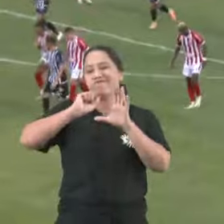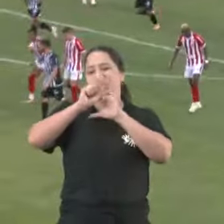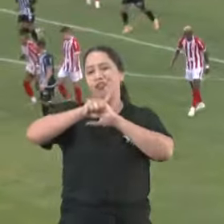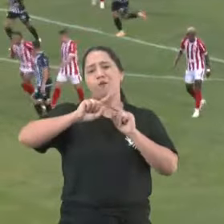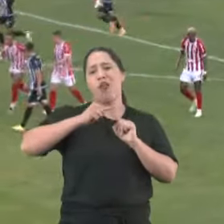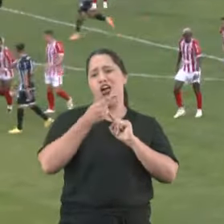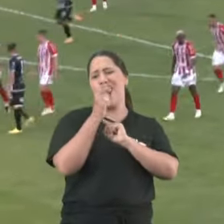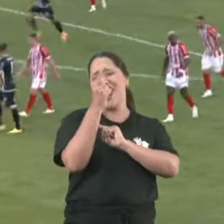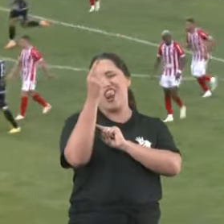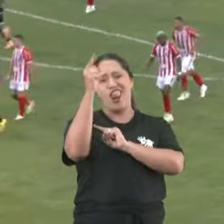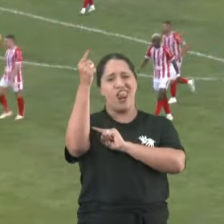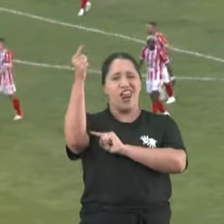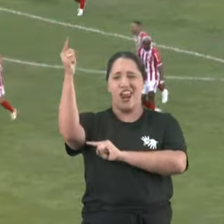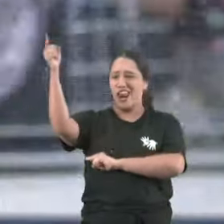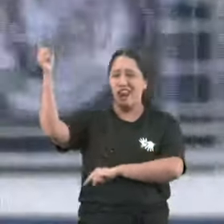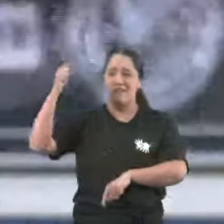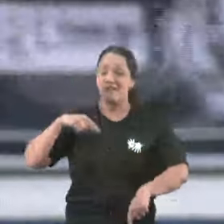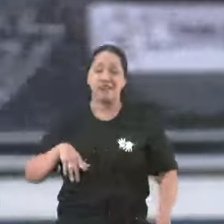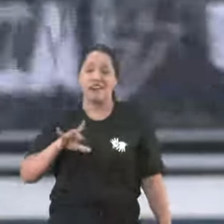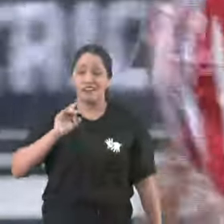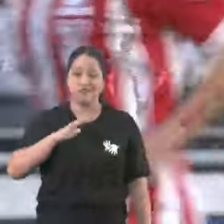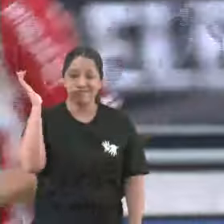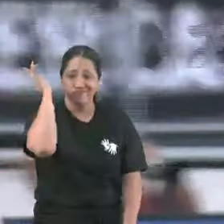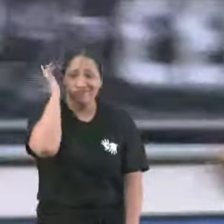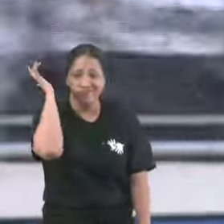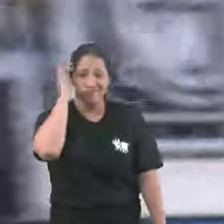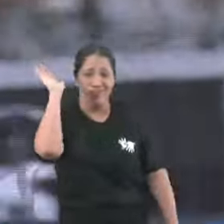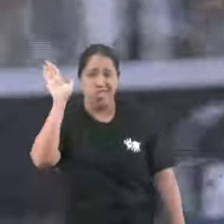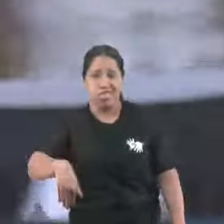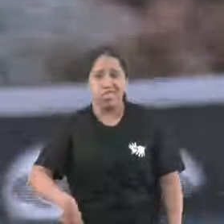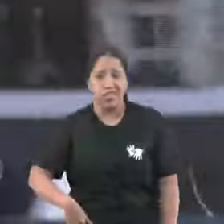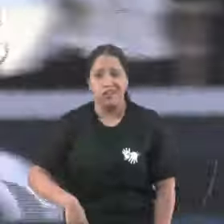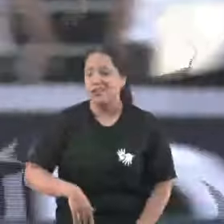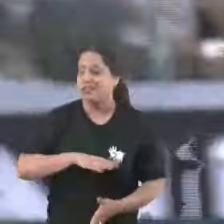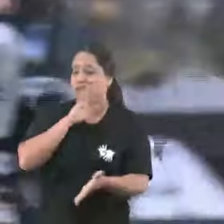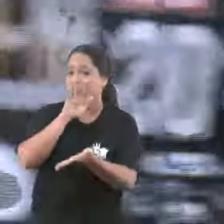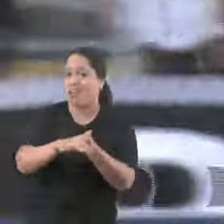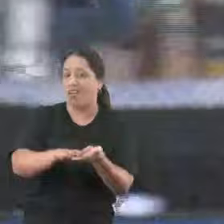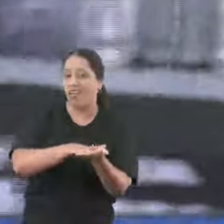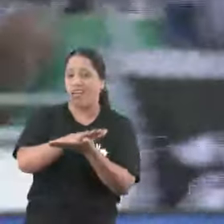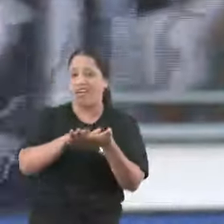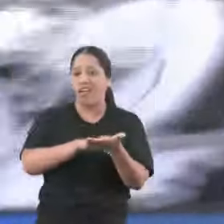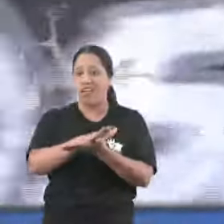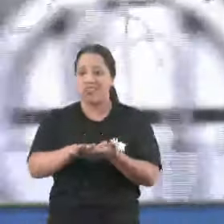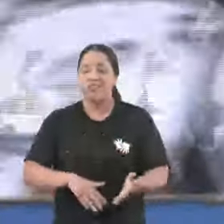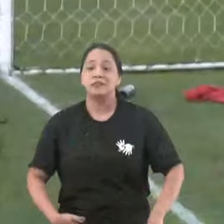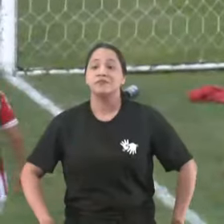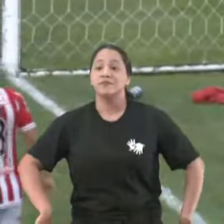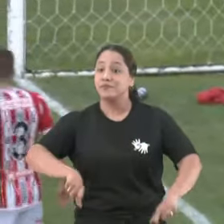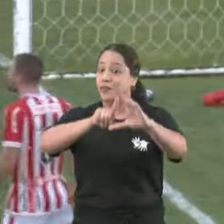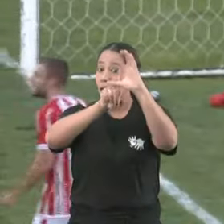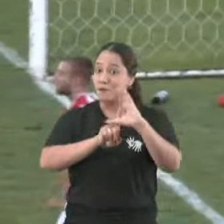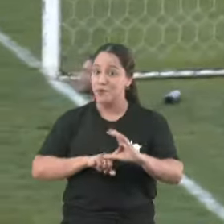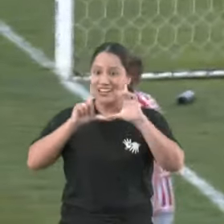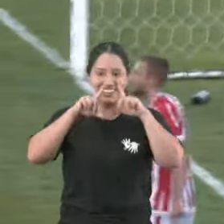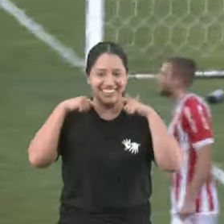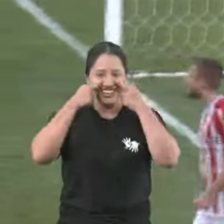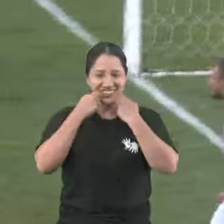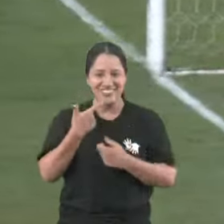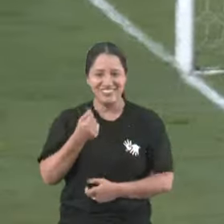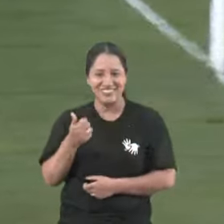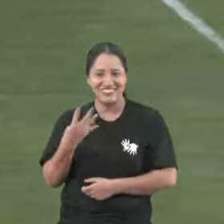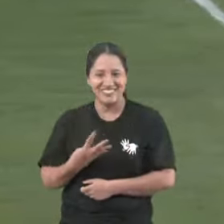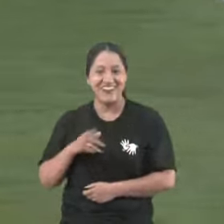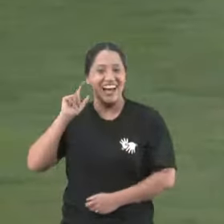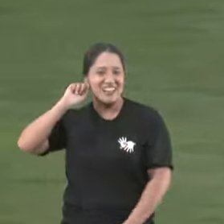Muita produção hollywoodiana para absolutamente nada. Campeonato Alagoano 2024 é